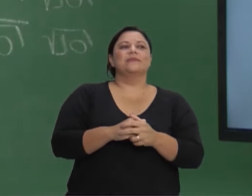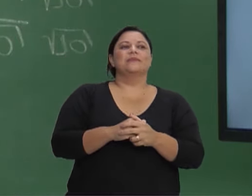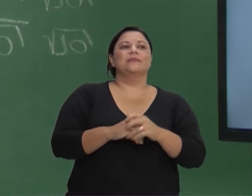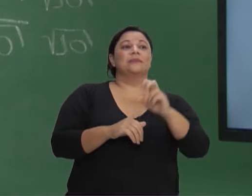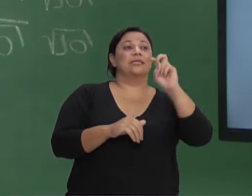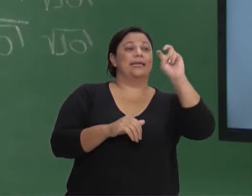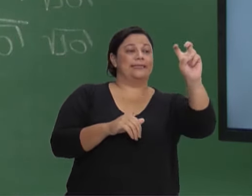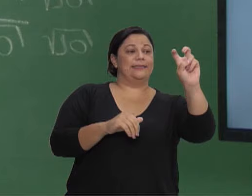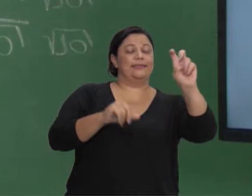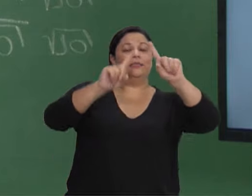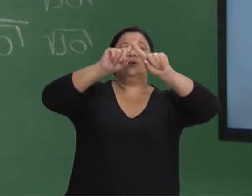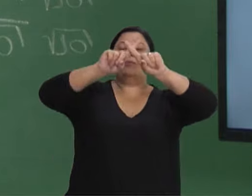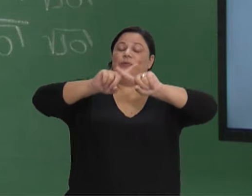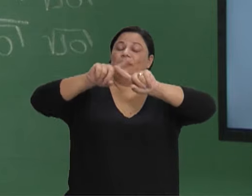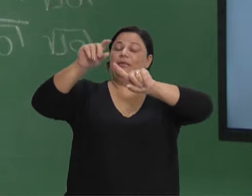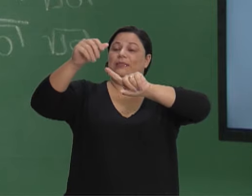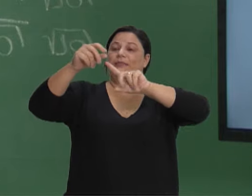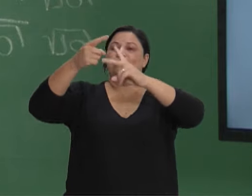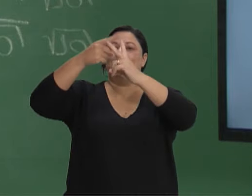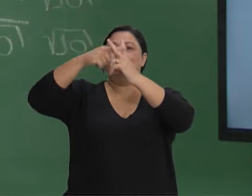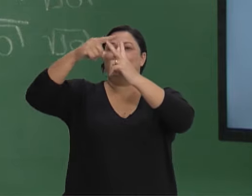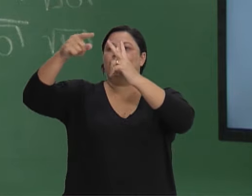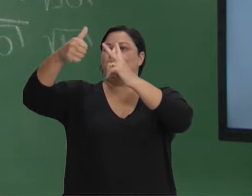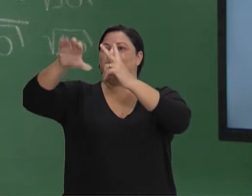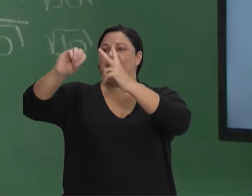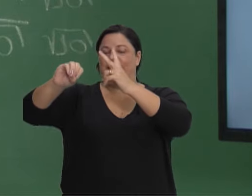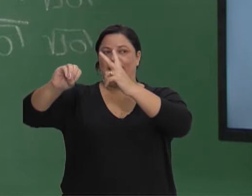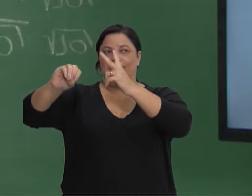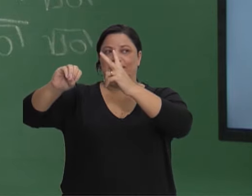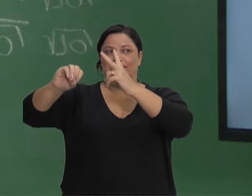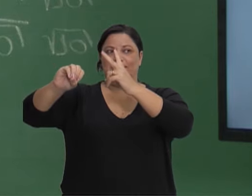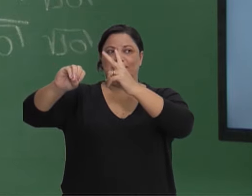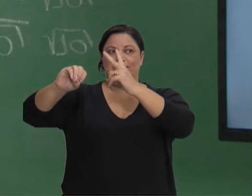5 vezes raiz de 10, 5 raiz de 10.